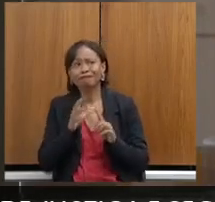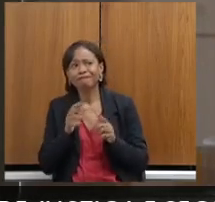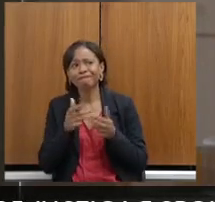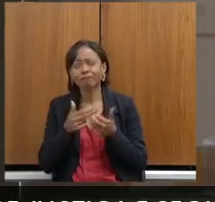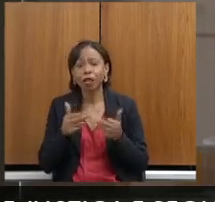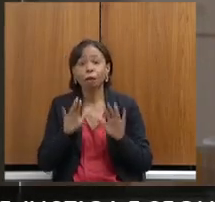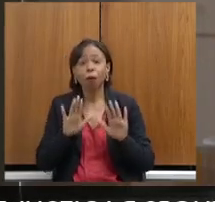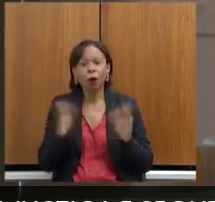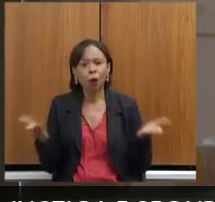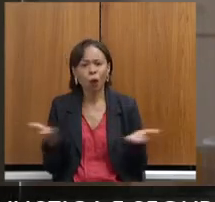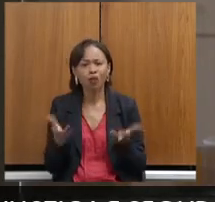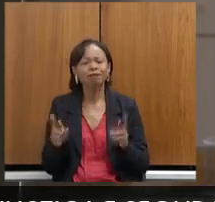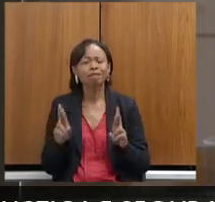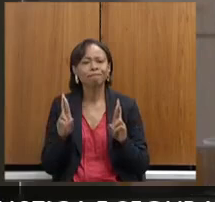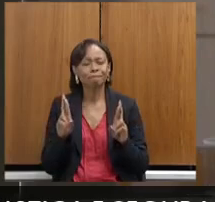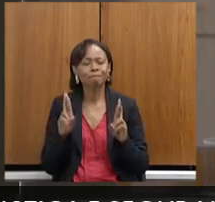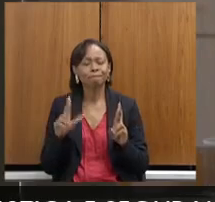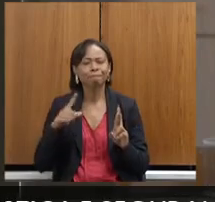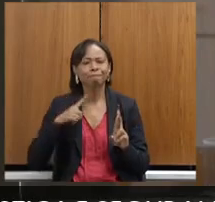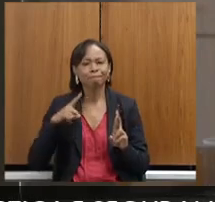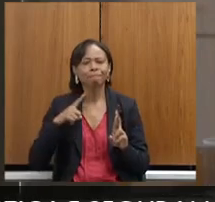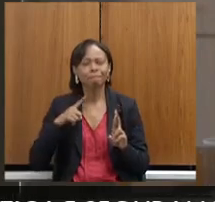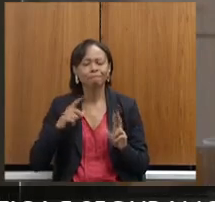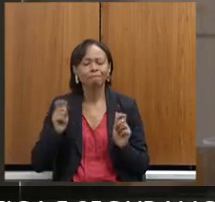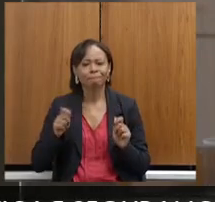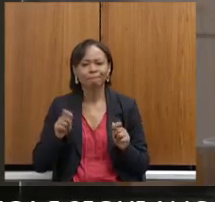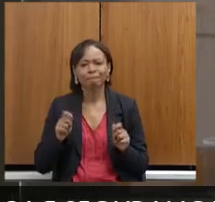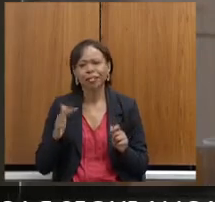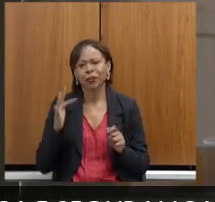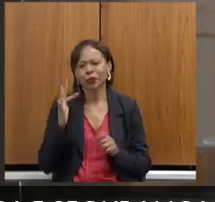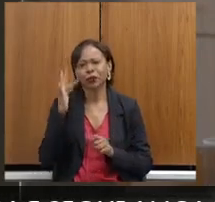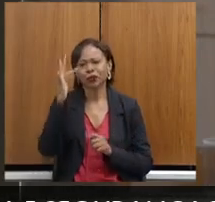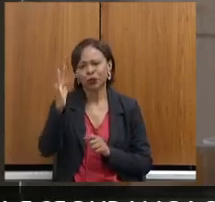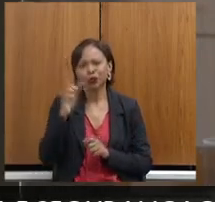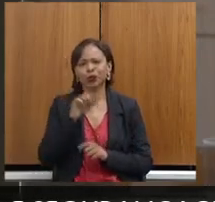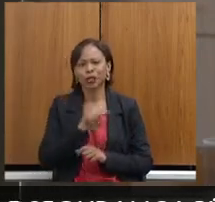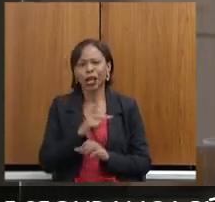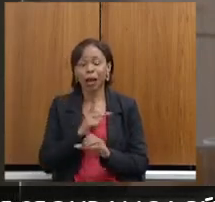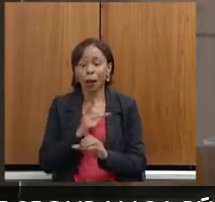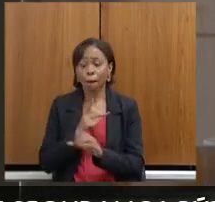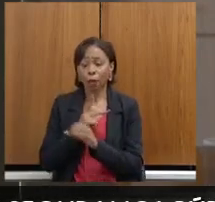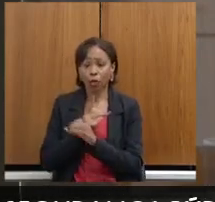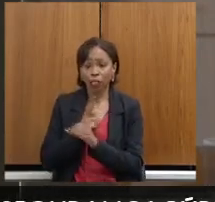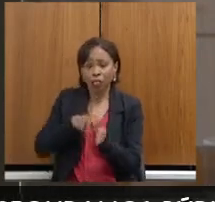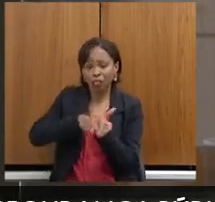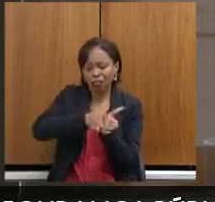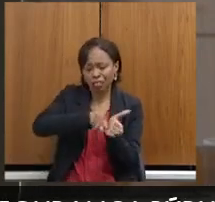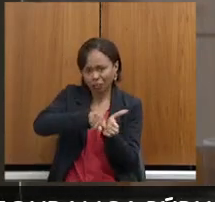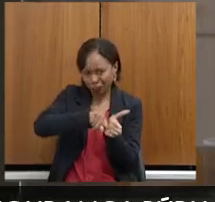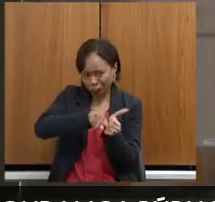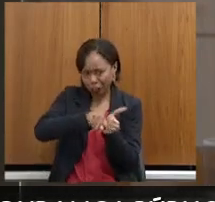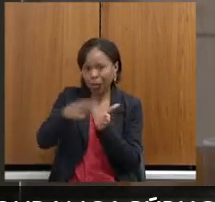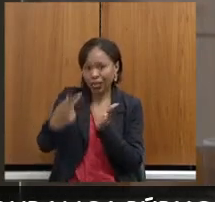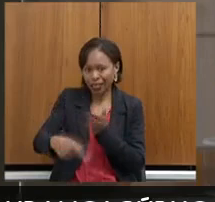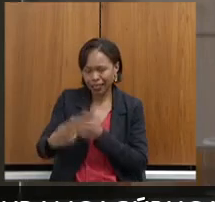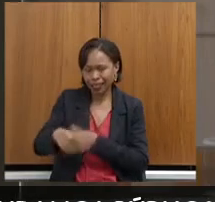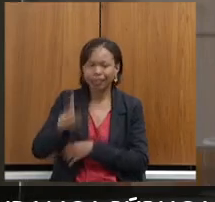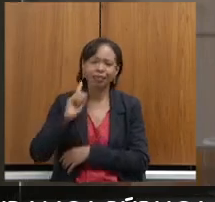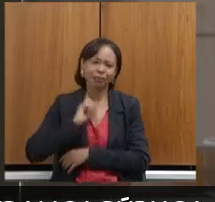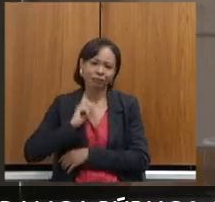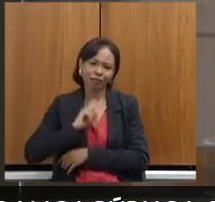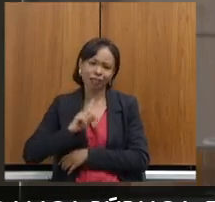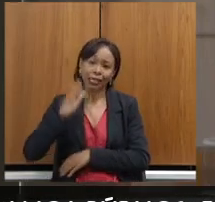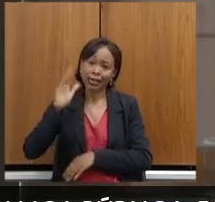de esperança né em relação ao futuro da polícia de investigação aqui no estado de Minas Gerais que é tão